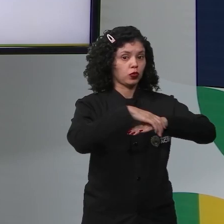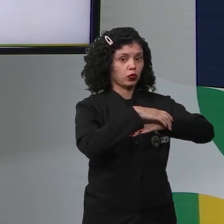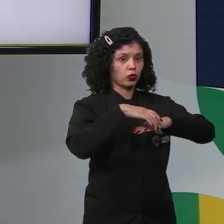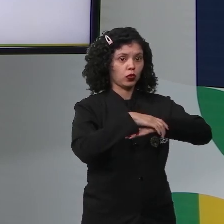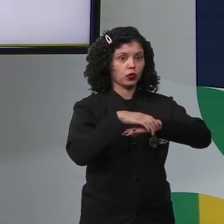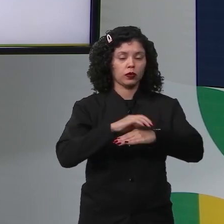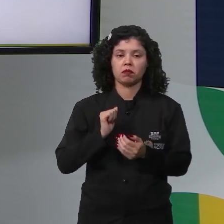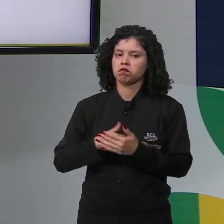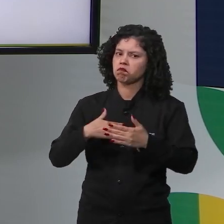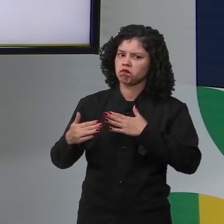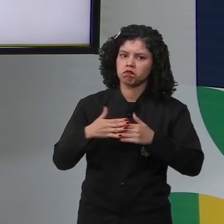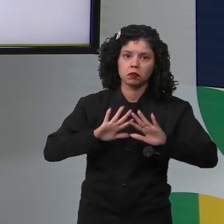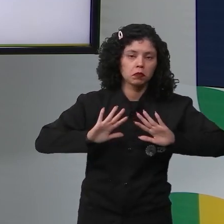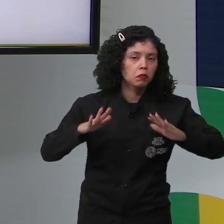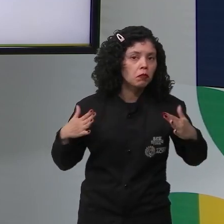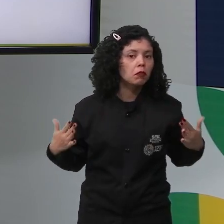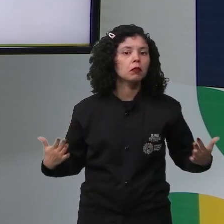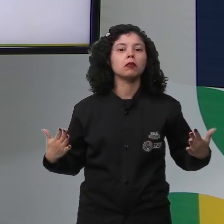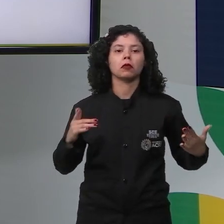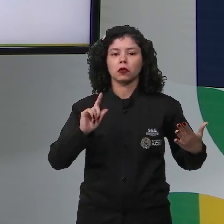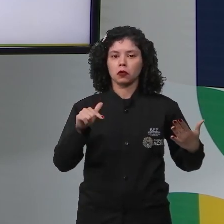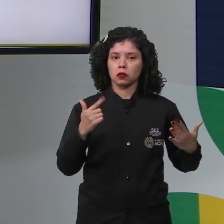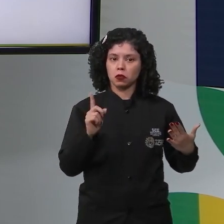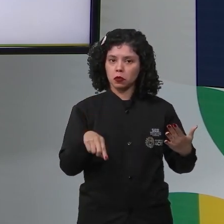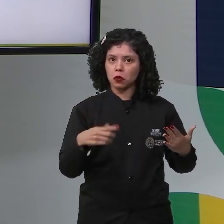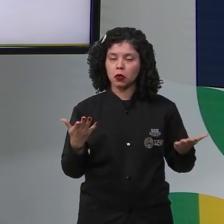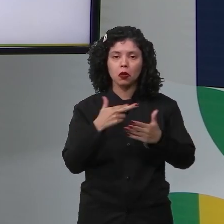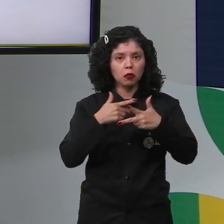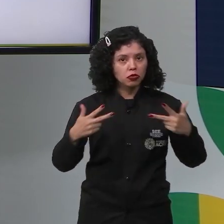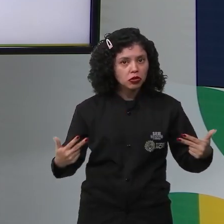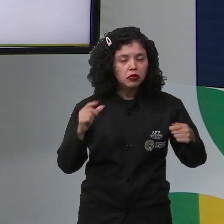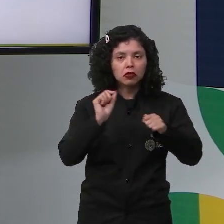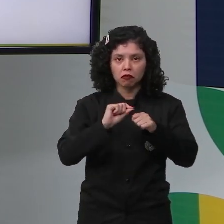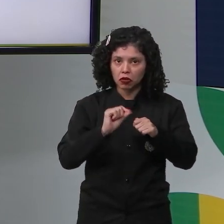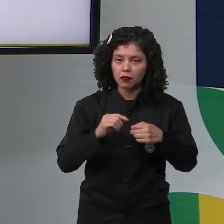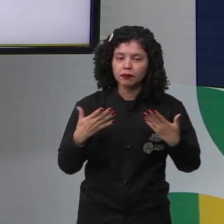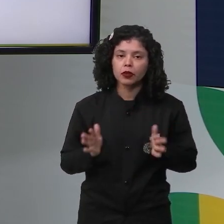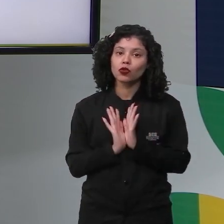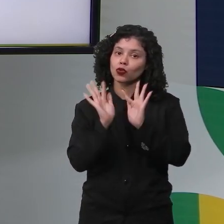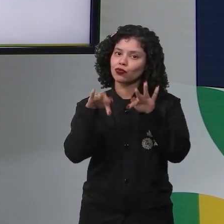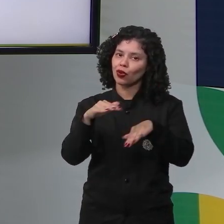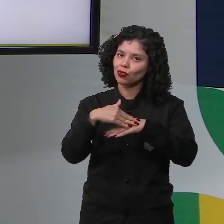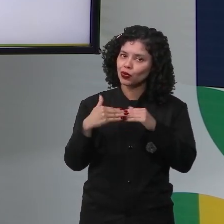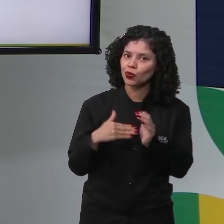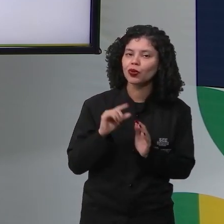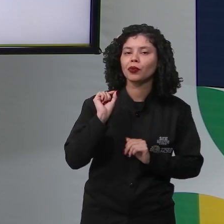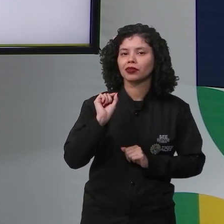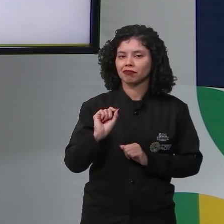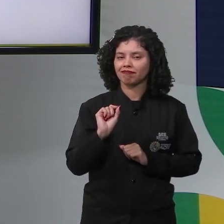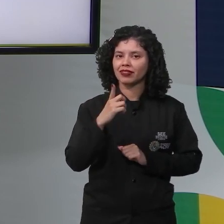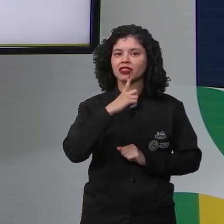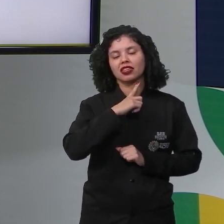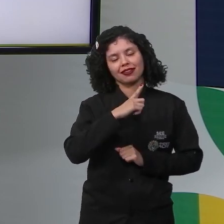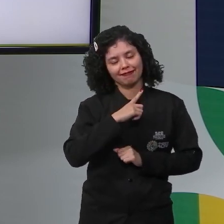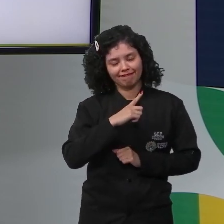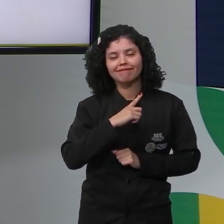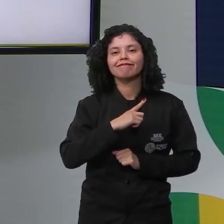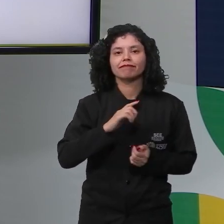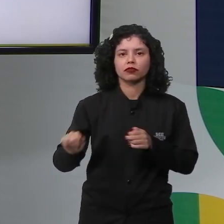sapatos, independente da mercadoria que seja, é claro que no final de tudo isso eu terei